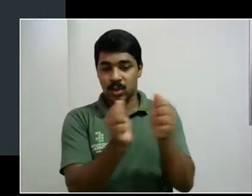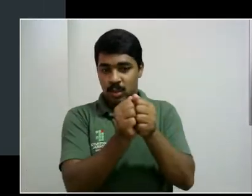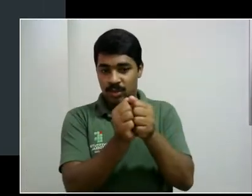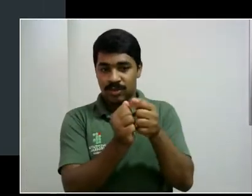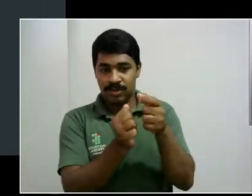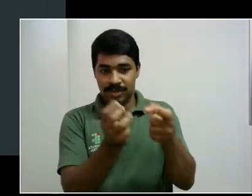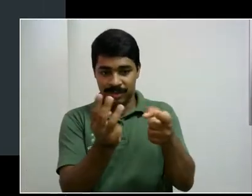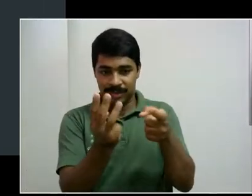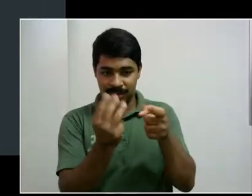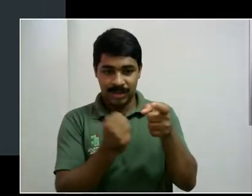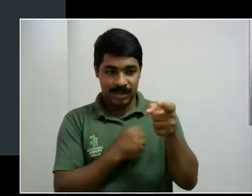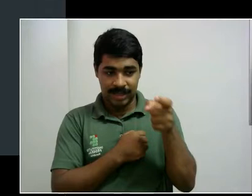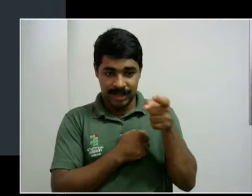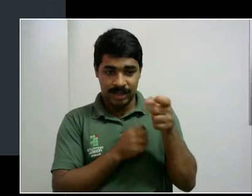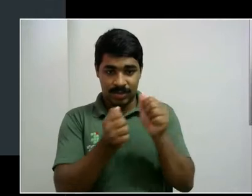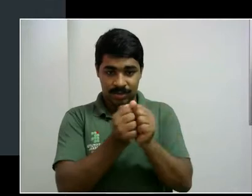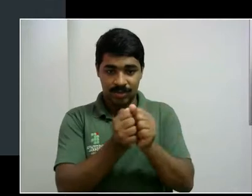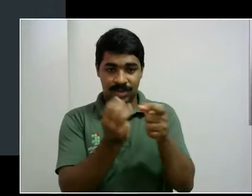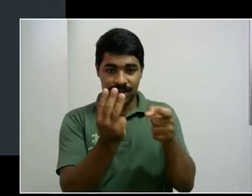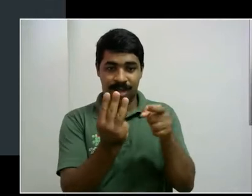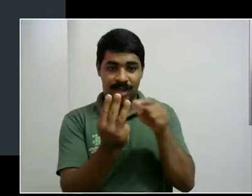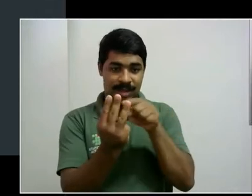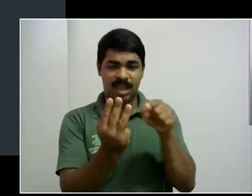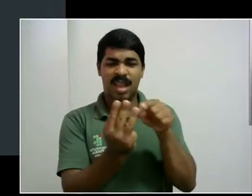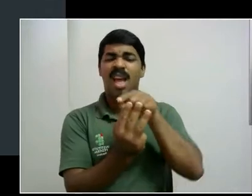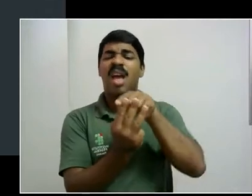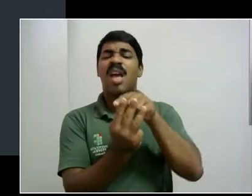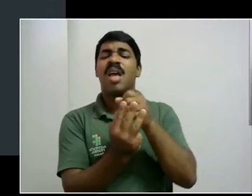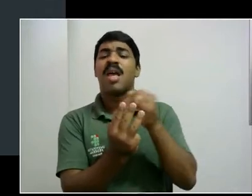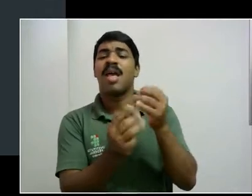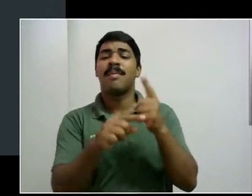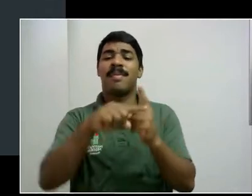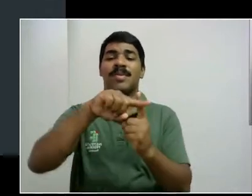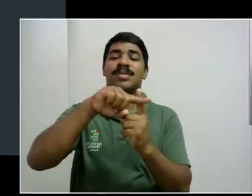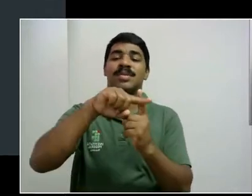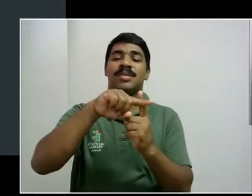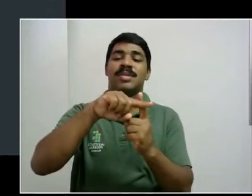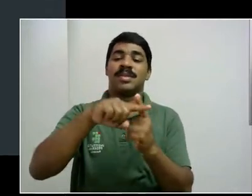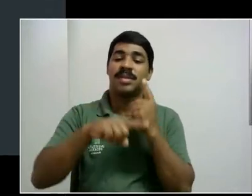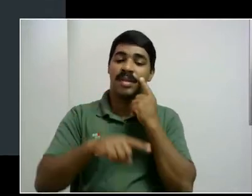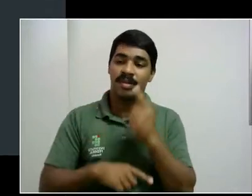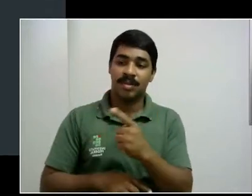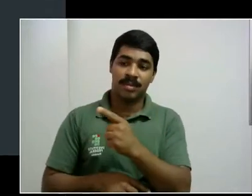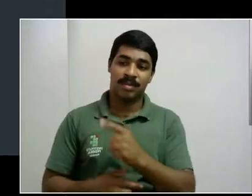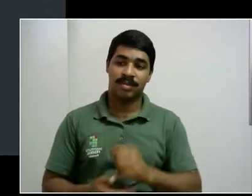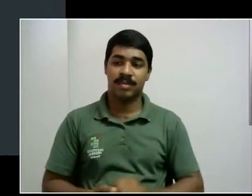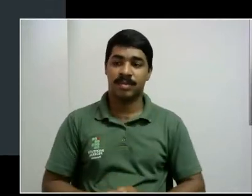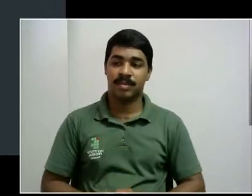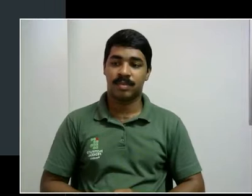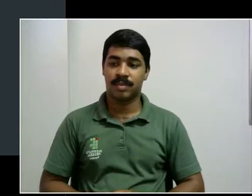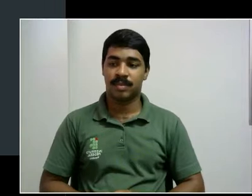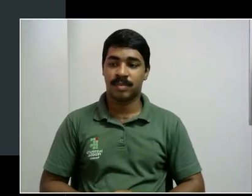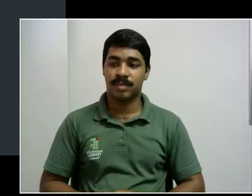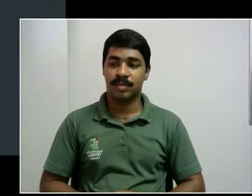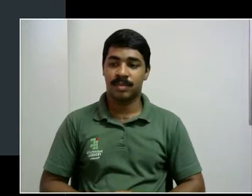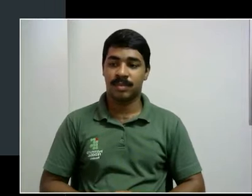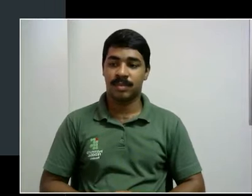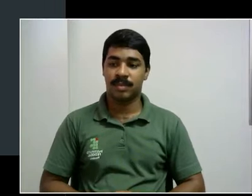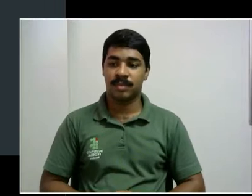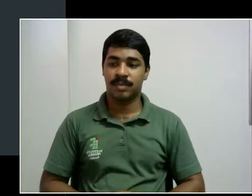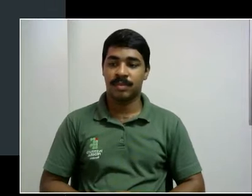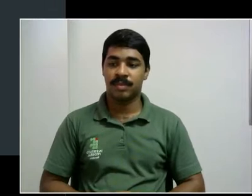x. Então, como ele é 3, 3 é um número positivo, portanto, a função também é crescente. Essa daqui, ó,